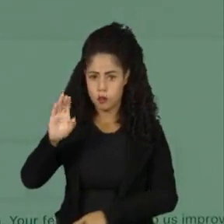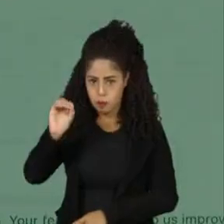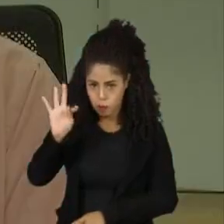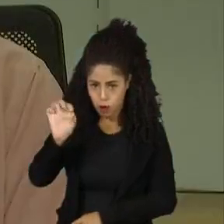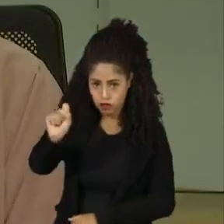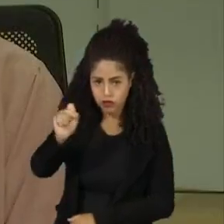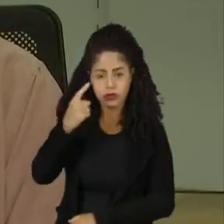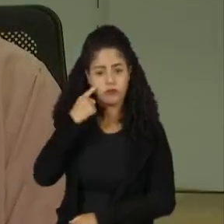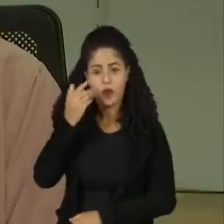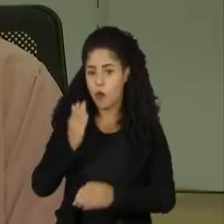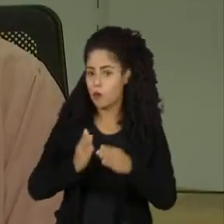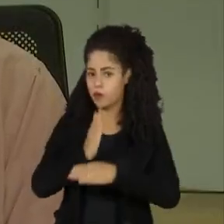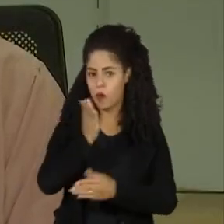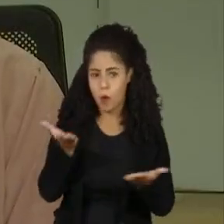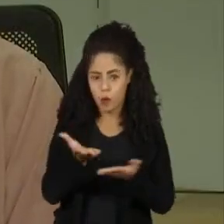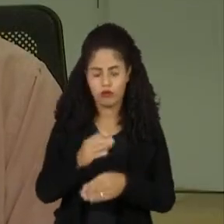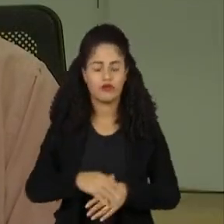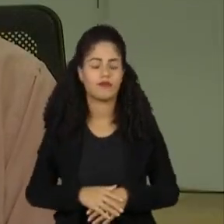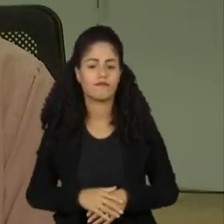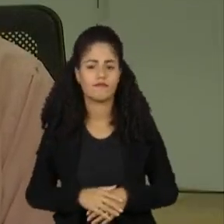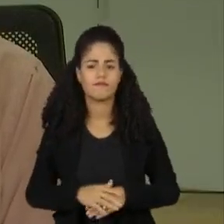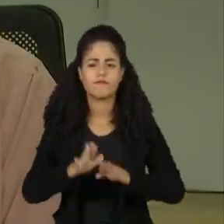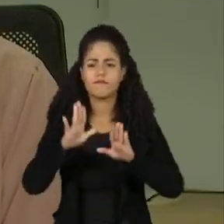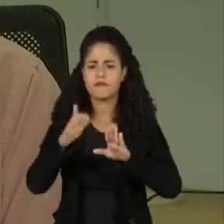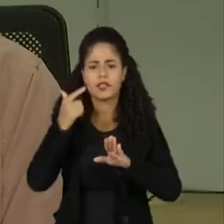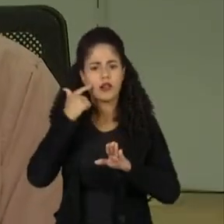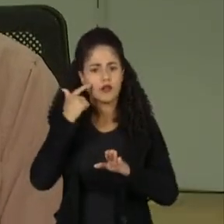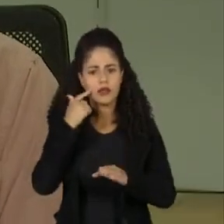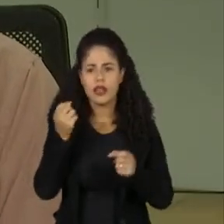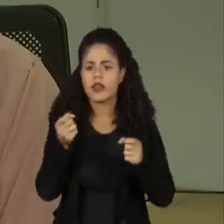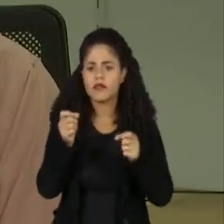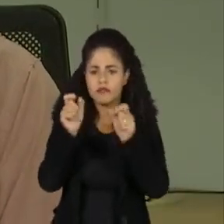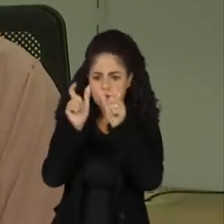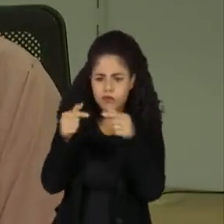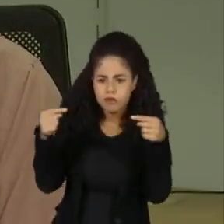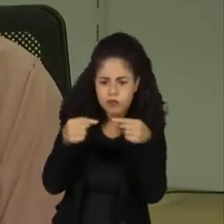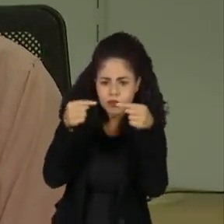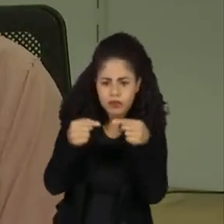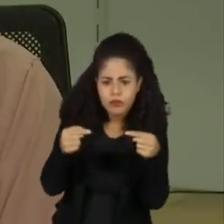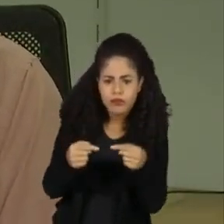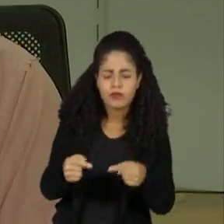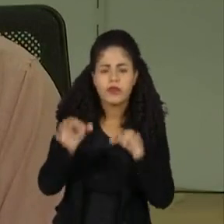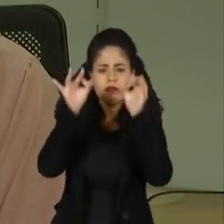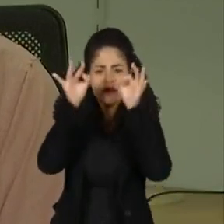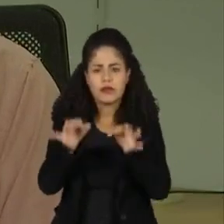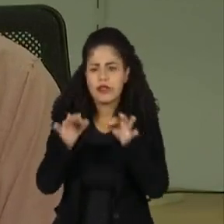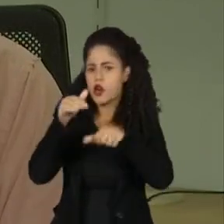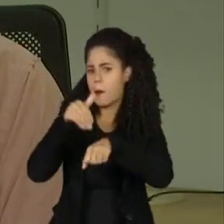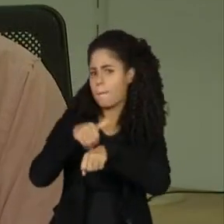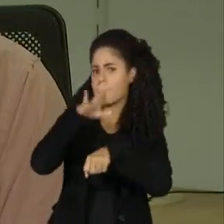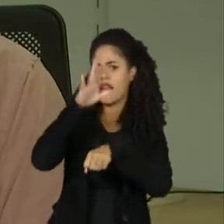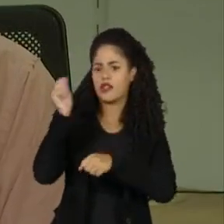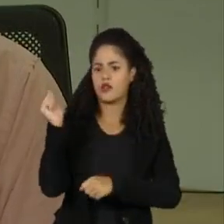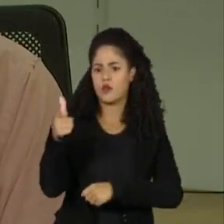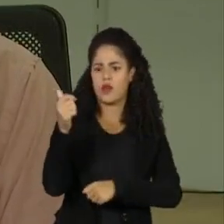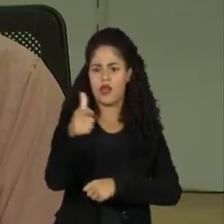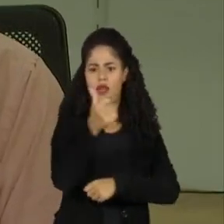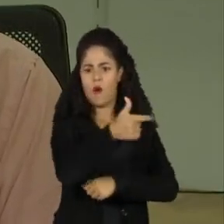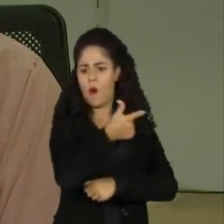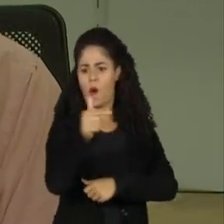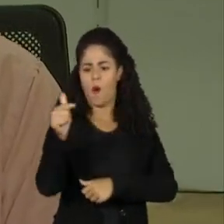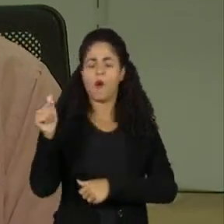existe hoje. Ele consegue manter um nível de coerência e de consistência muito maior do que todos os outros